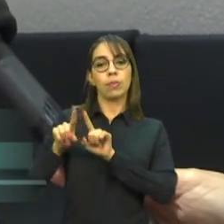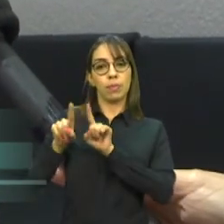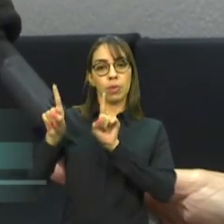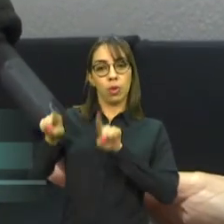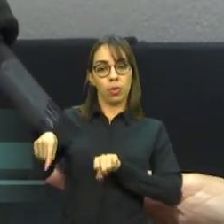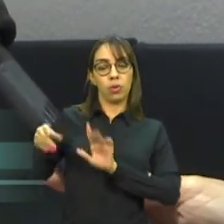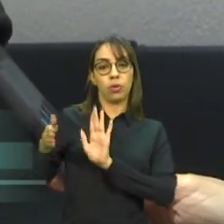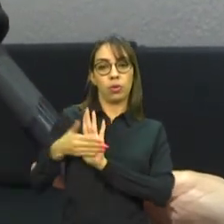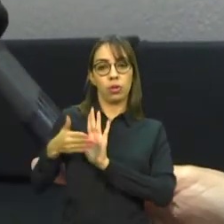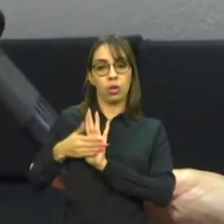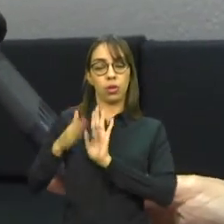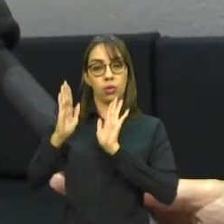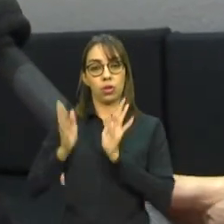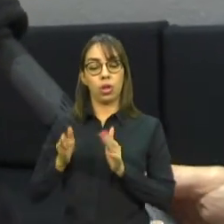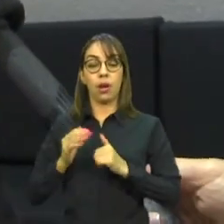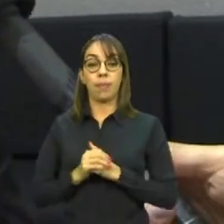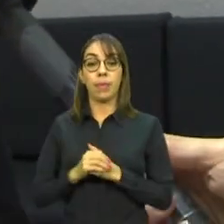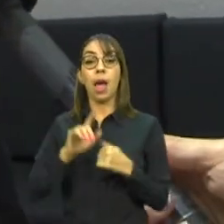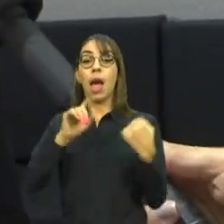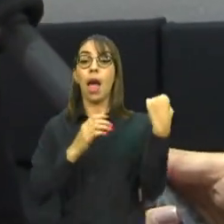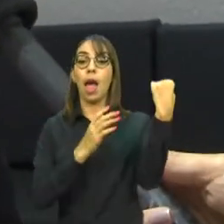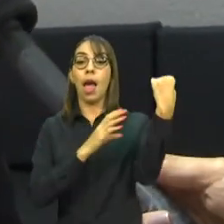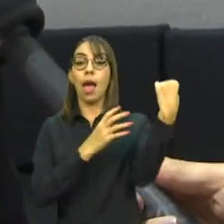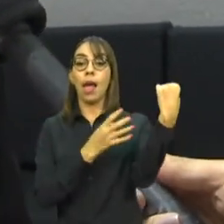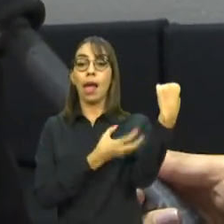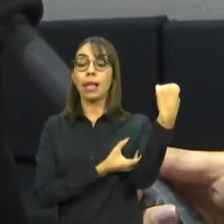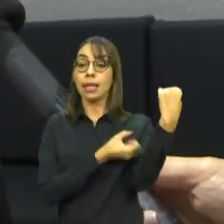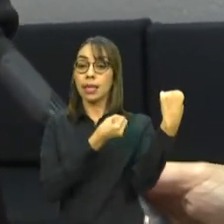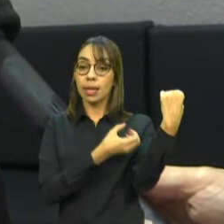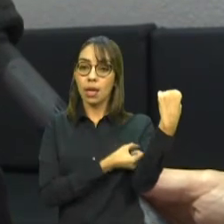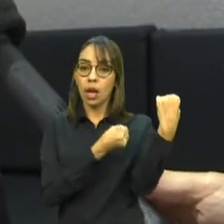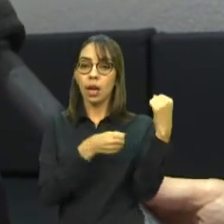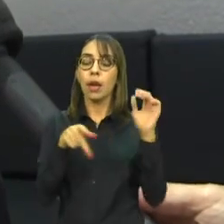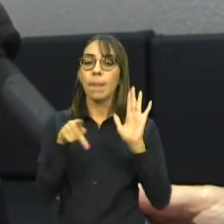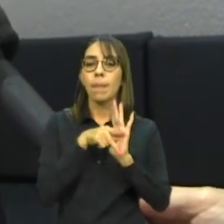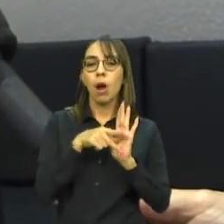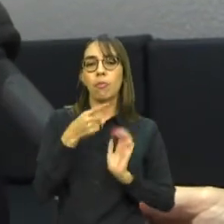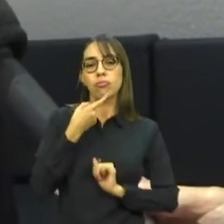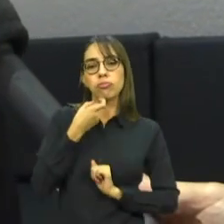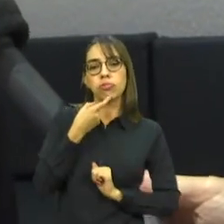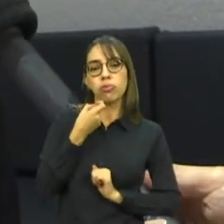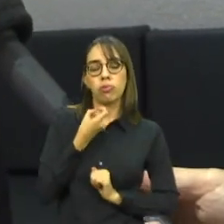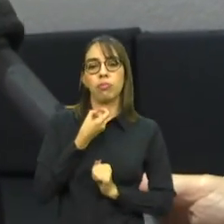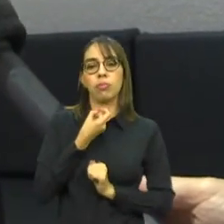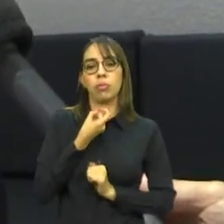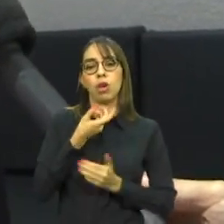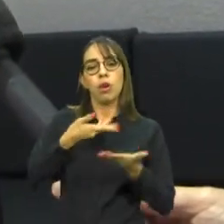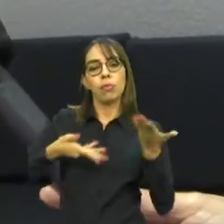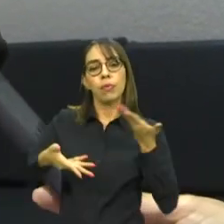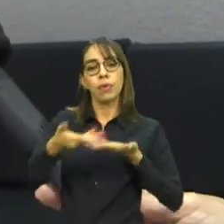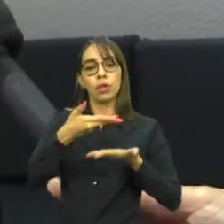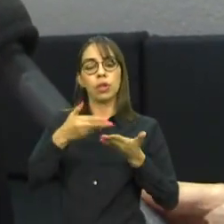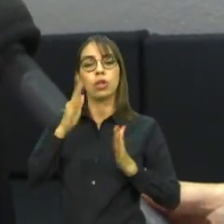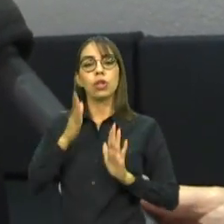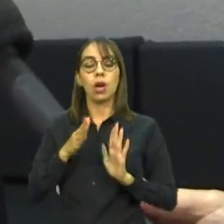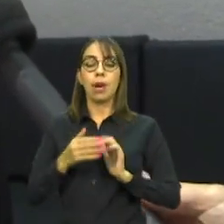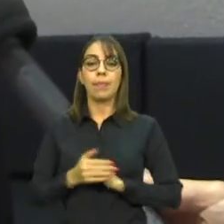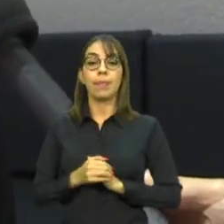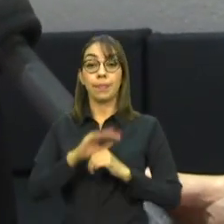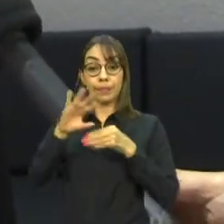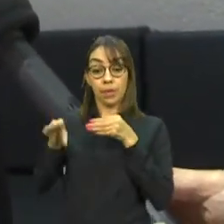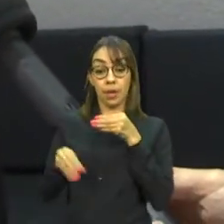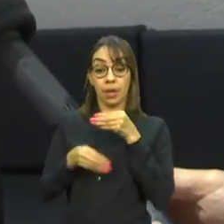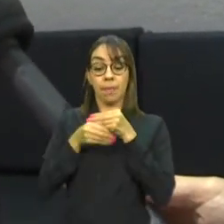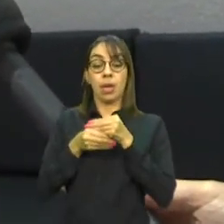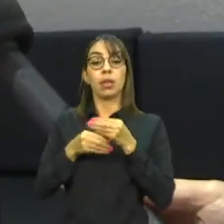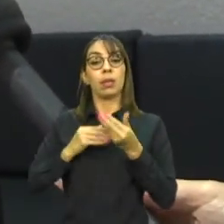banco de sangue para os animais, tá certo? Estamos contribuindo com emendas, tá certo? Que já foi aprovado. E outro, a